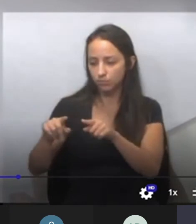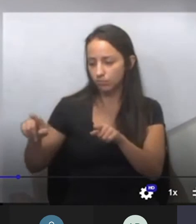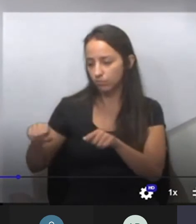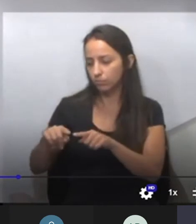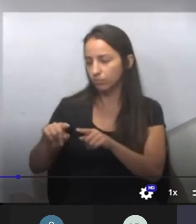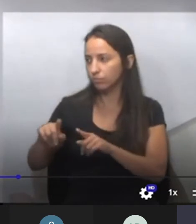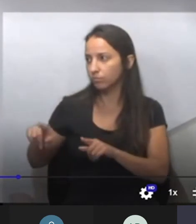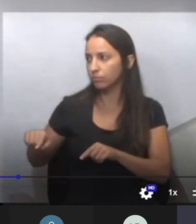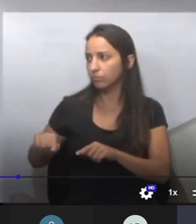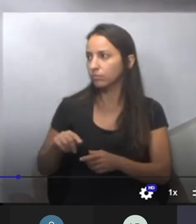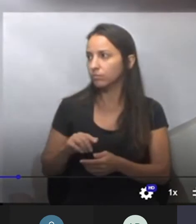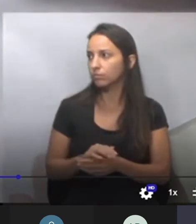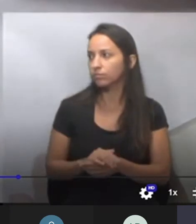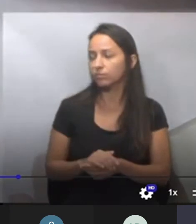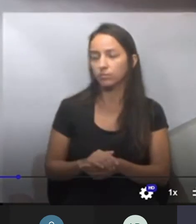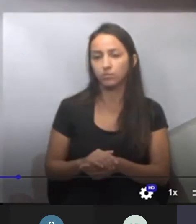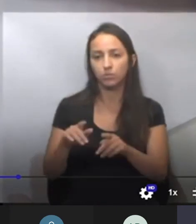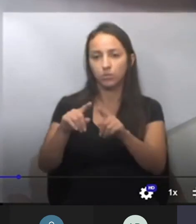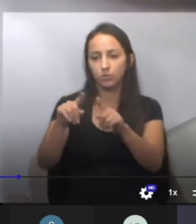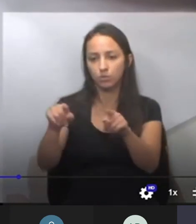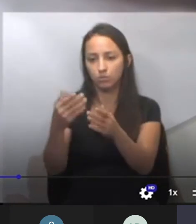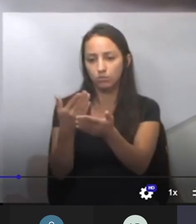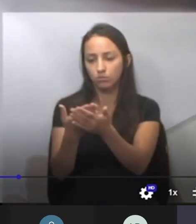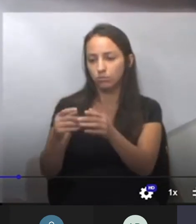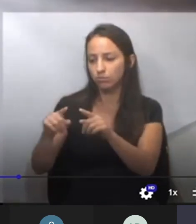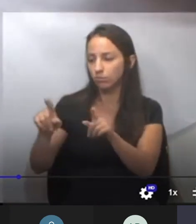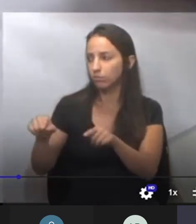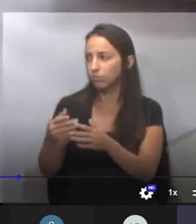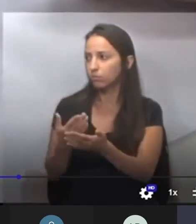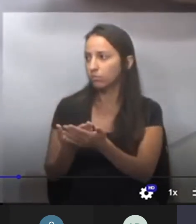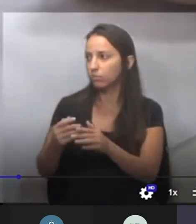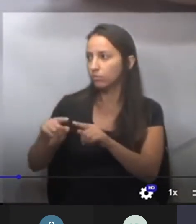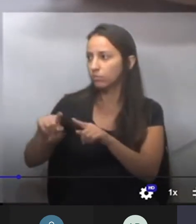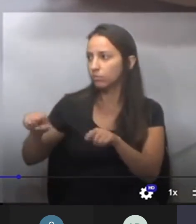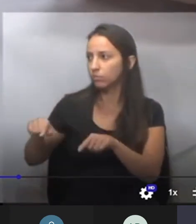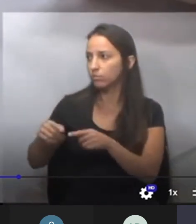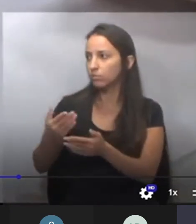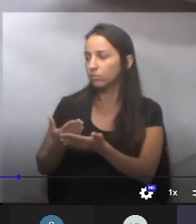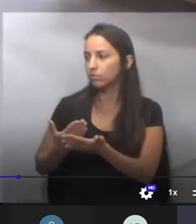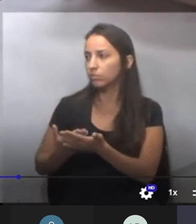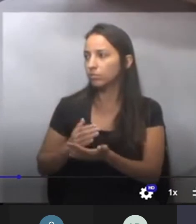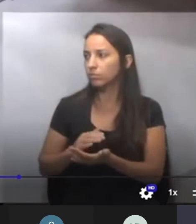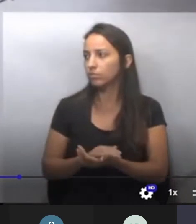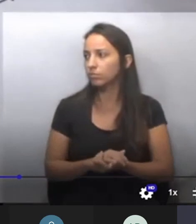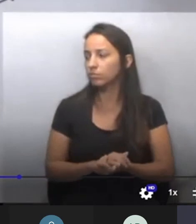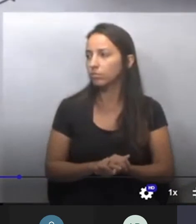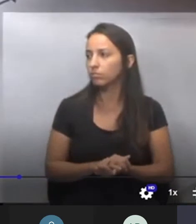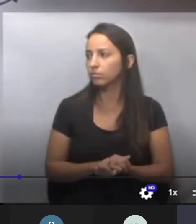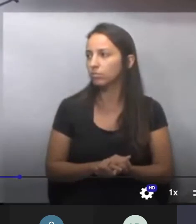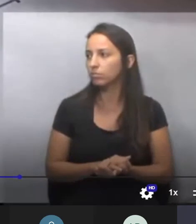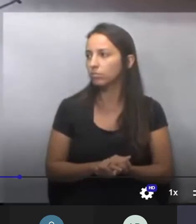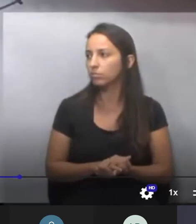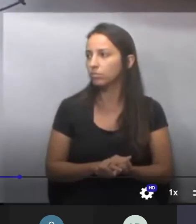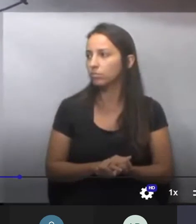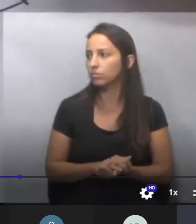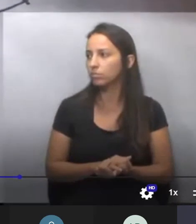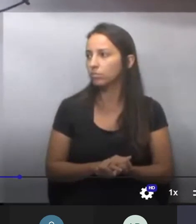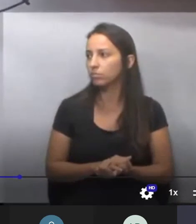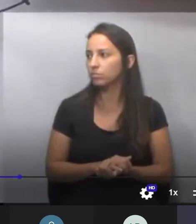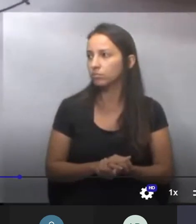Então, primeiro ao terceiro ano, quarto ao quinto, sétimo ao nono,